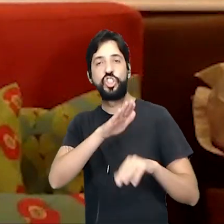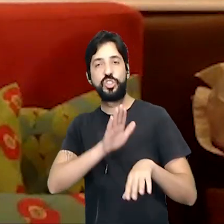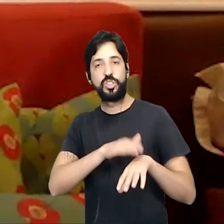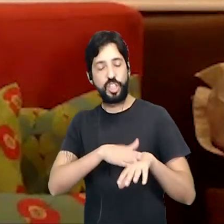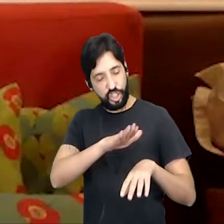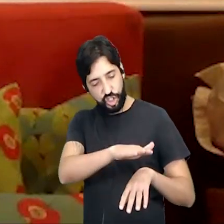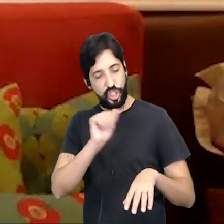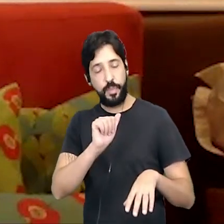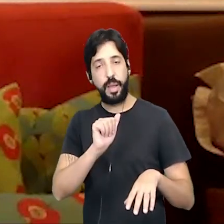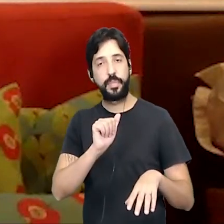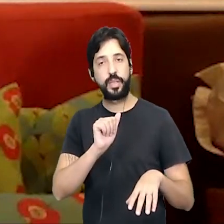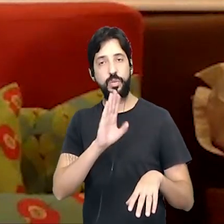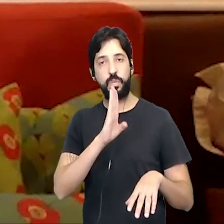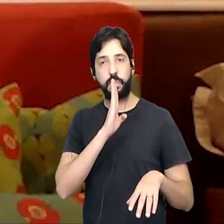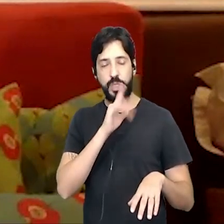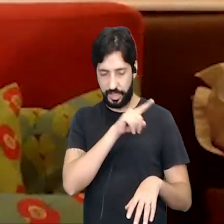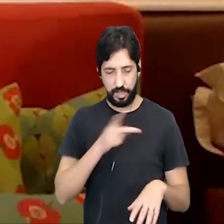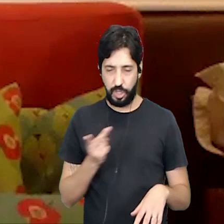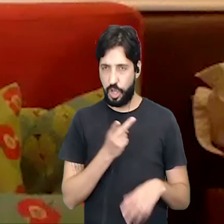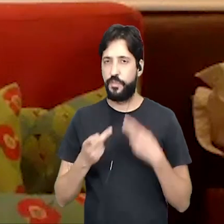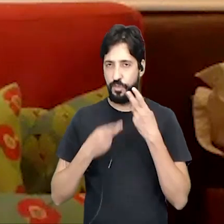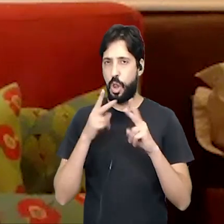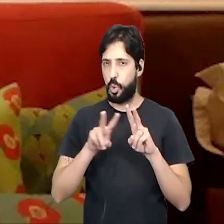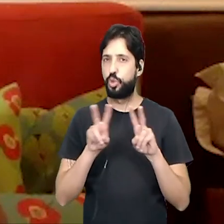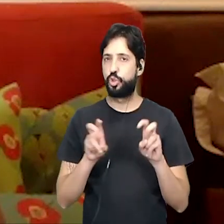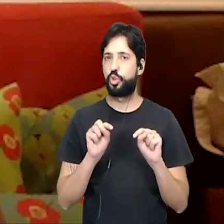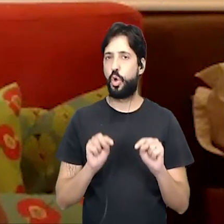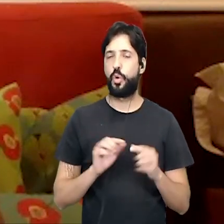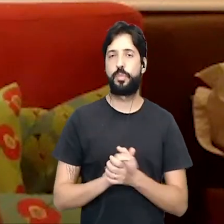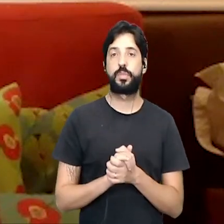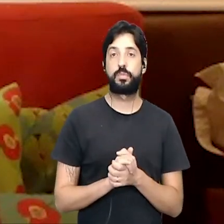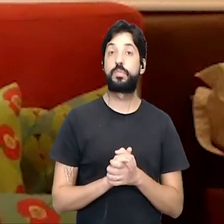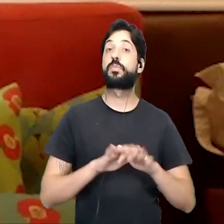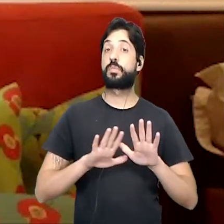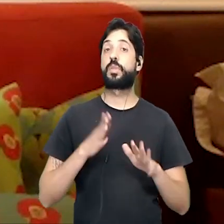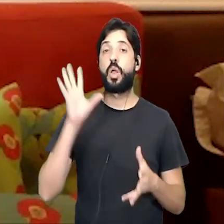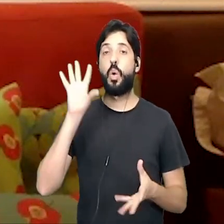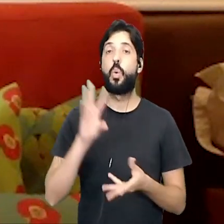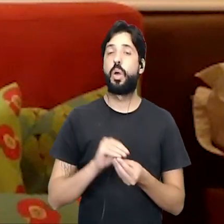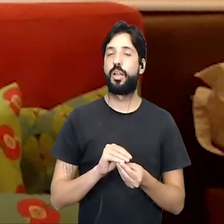Dessa ideia do chamamento, né? Vocês falaram um pouco disso também.